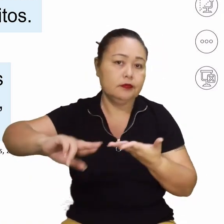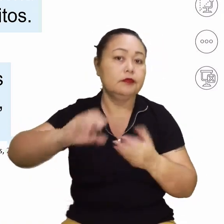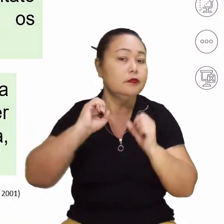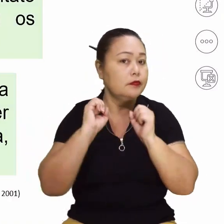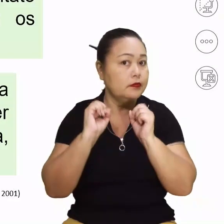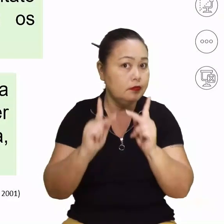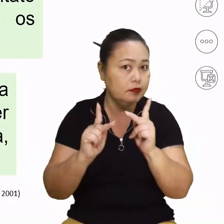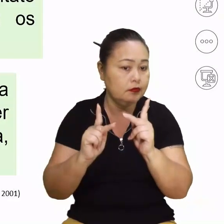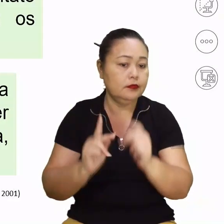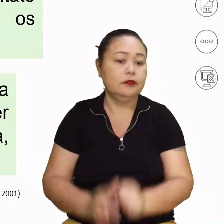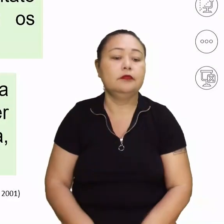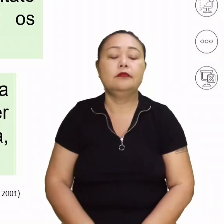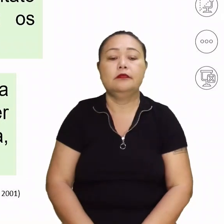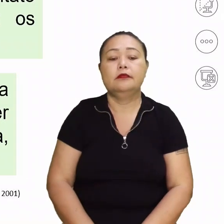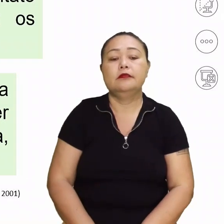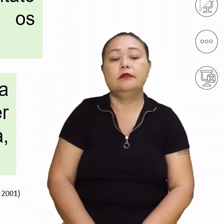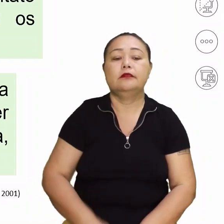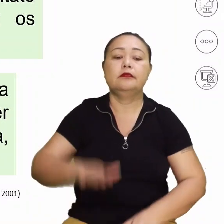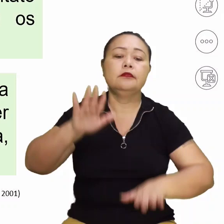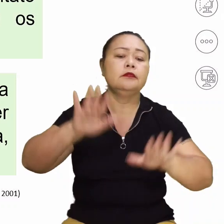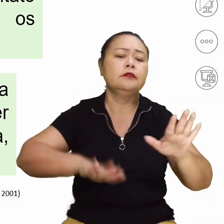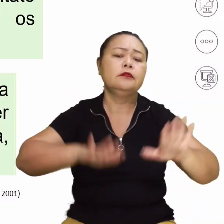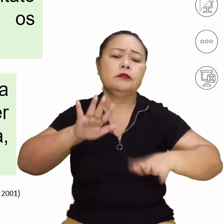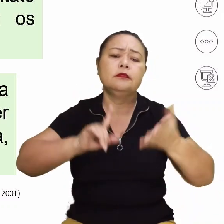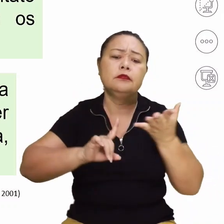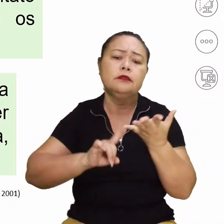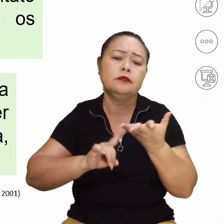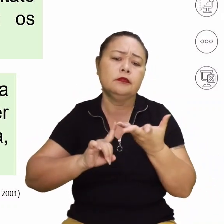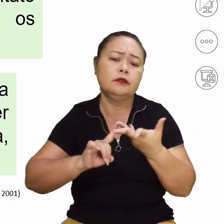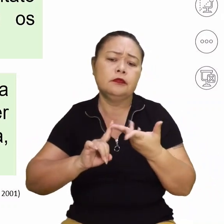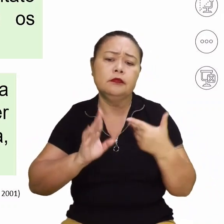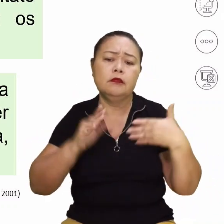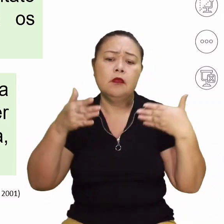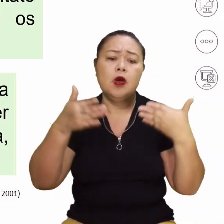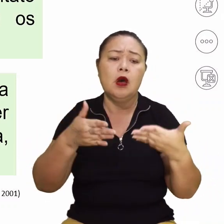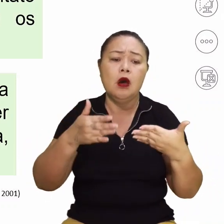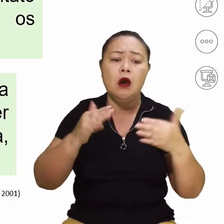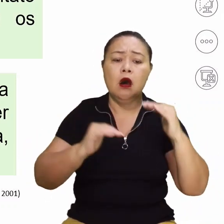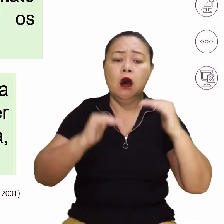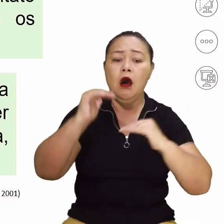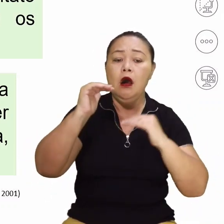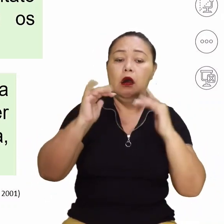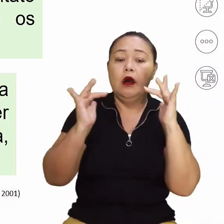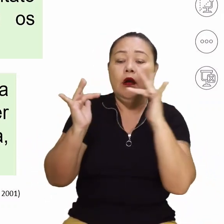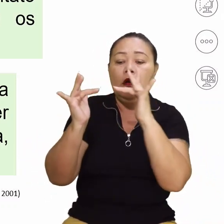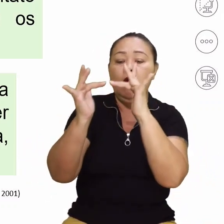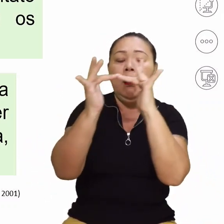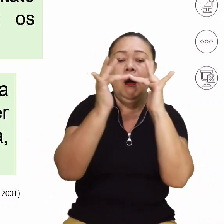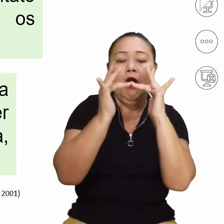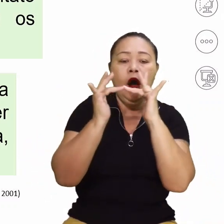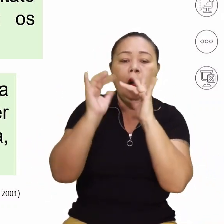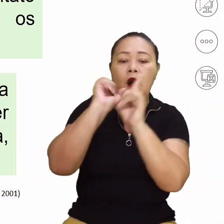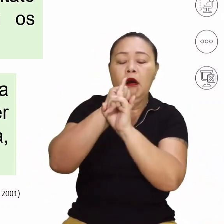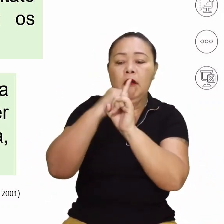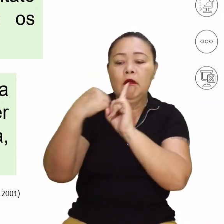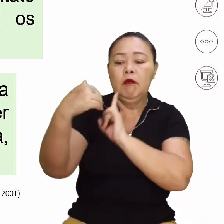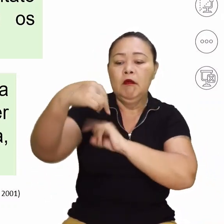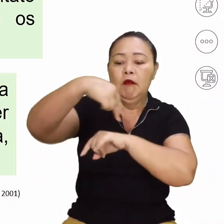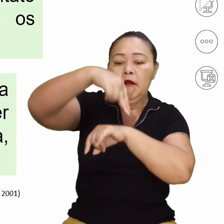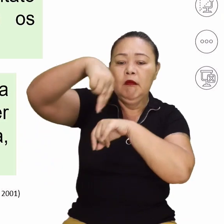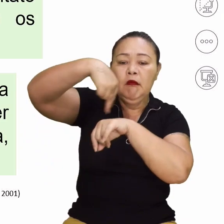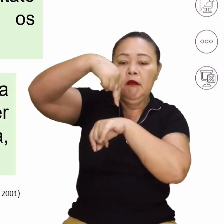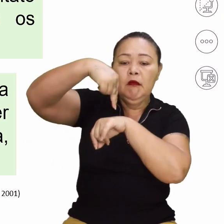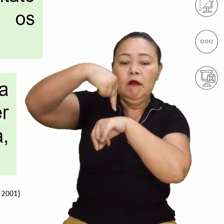ok e a certa variedade também no que se refere ao grau de contato com a sociedade